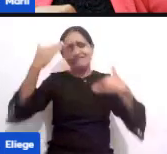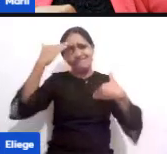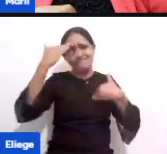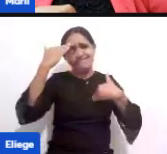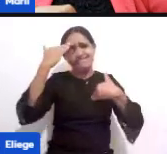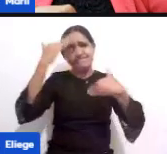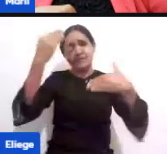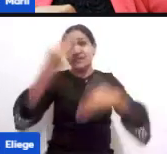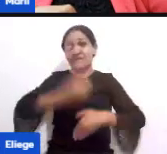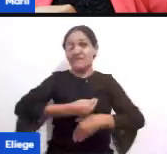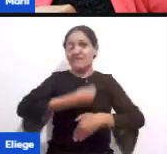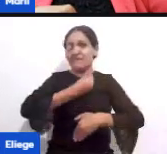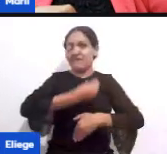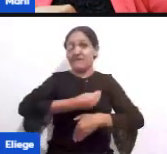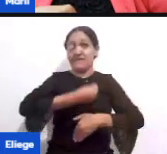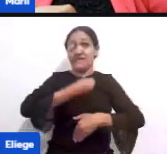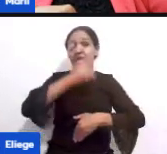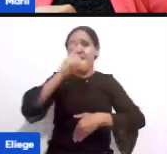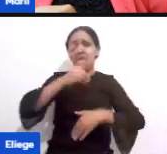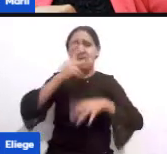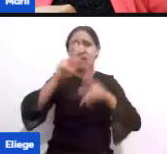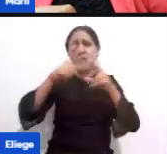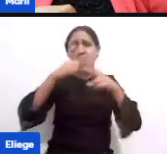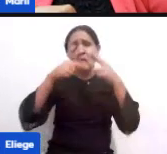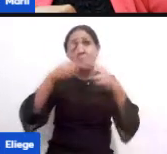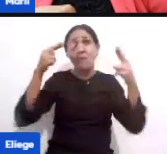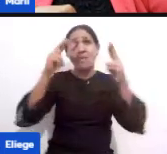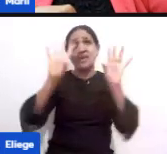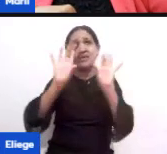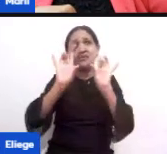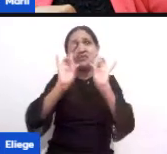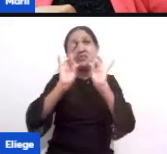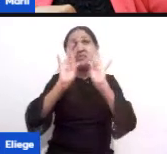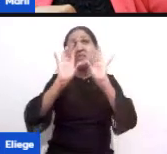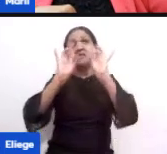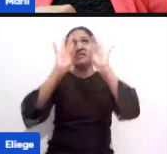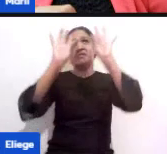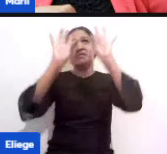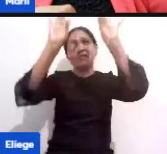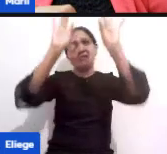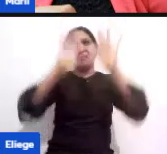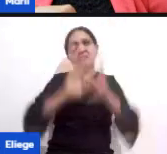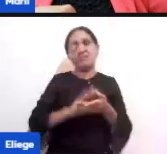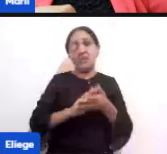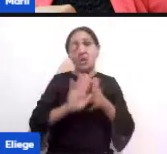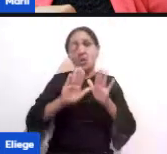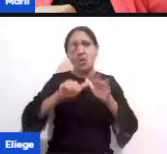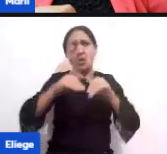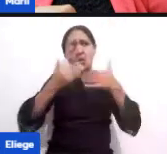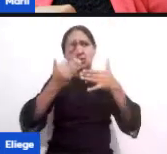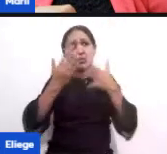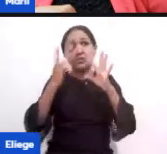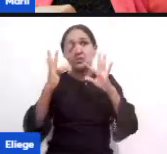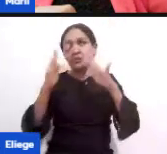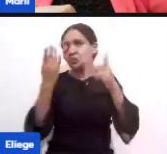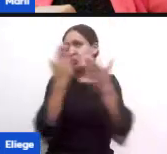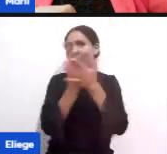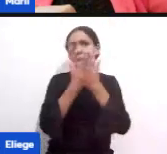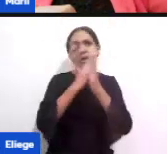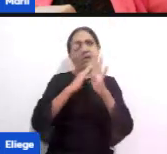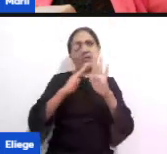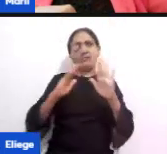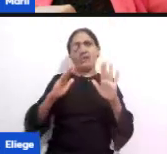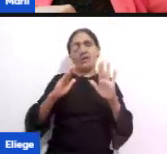vida, ela é um presente divino. Quando tudo isso passar, e